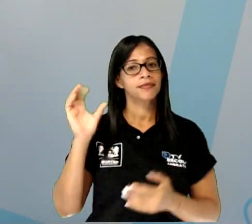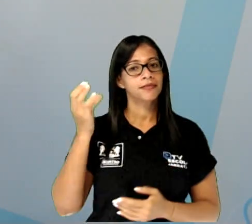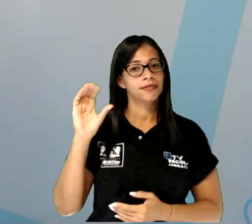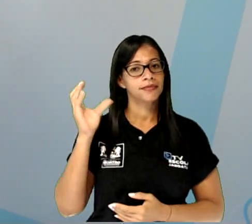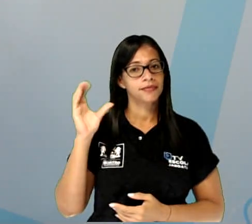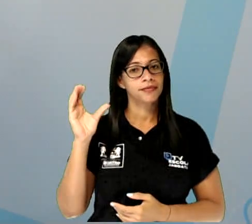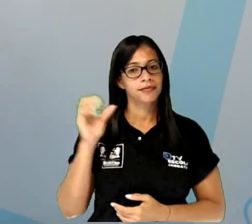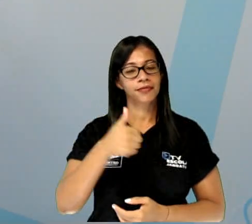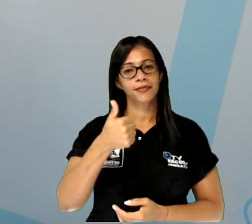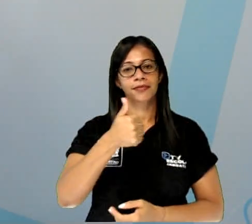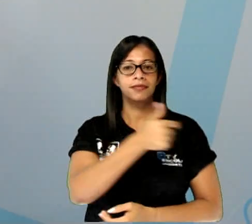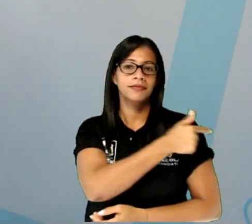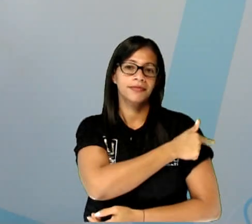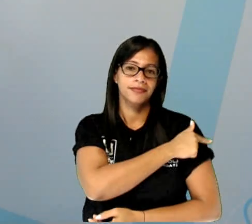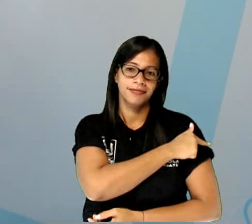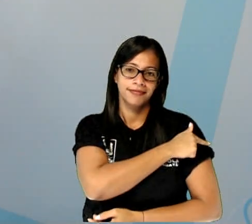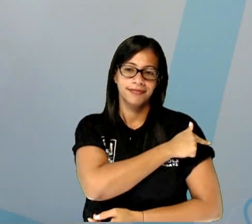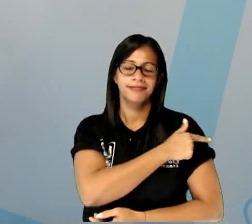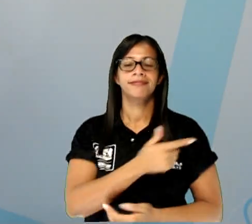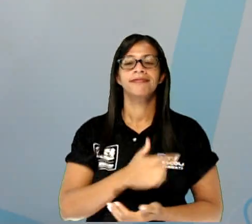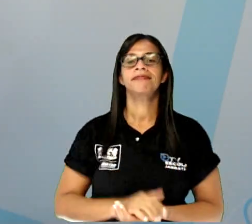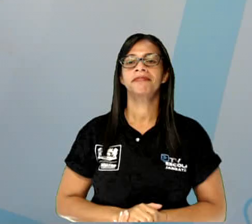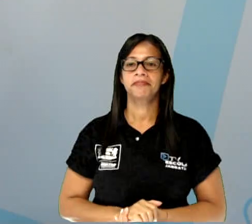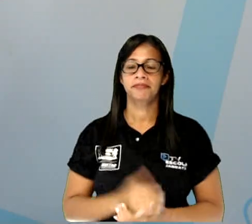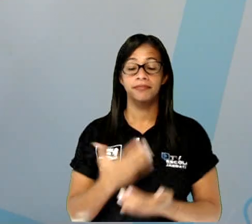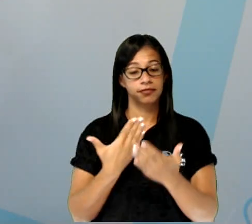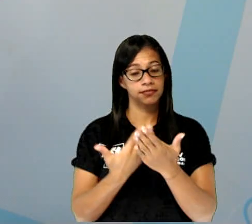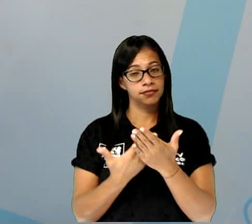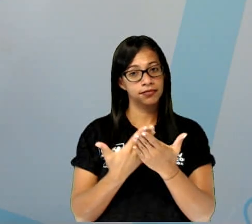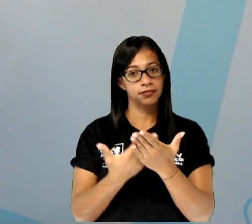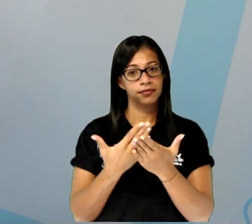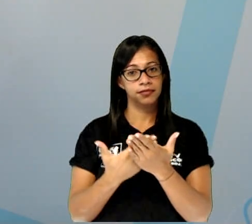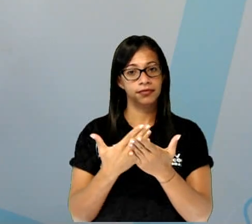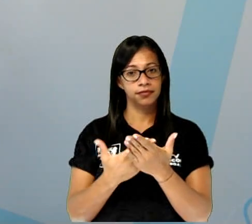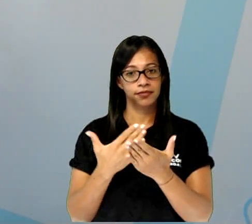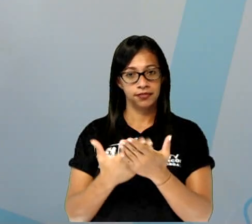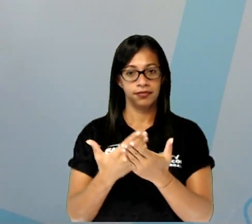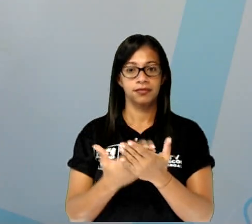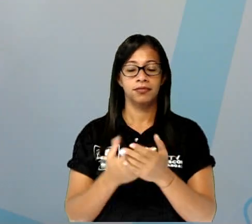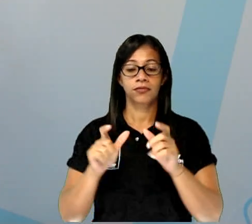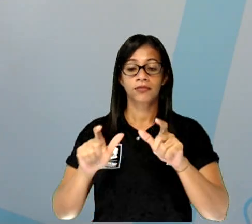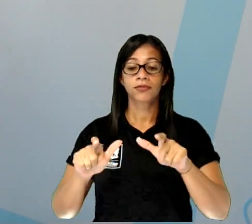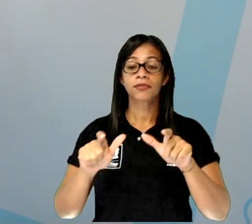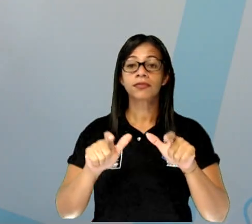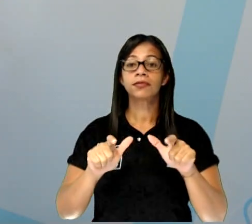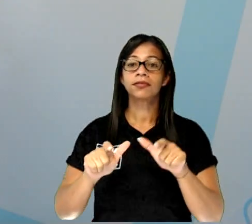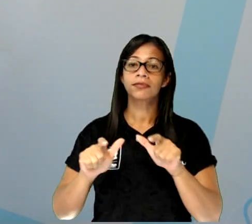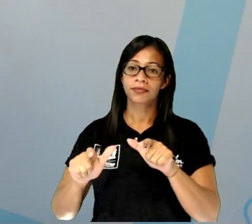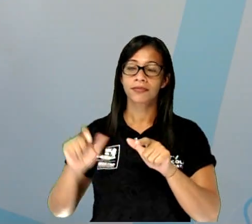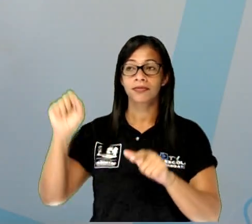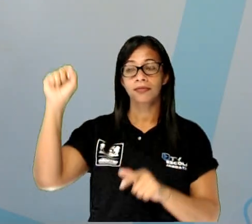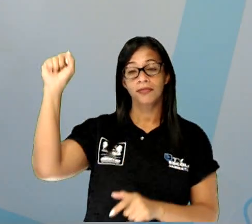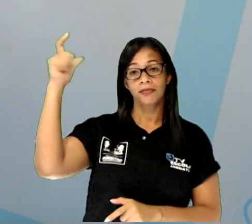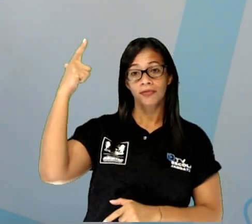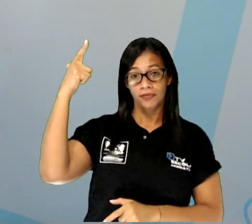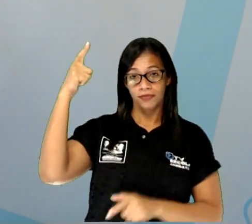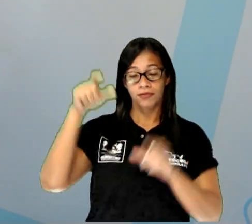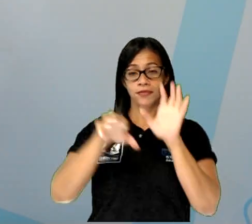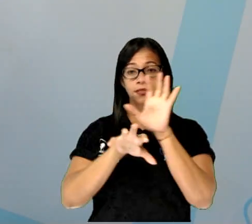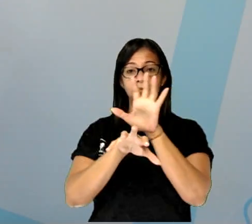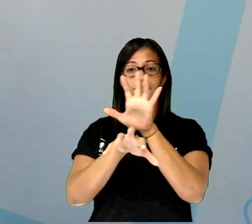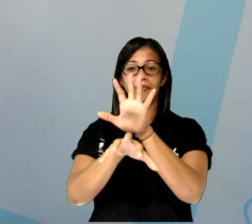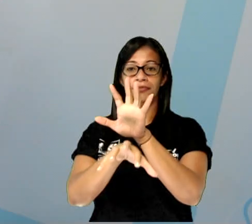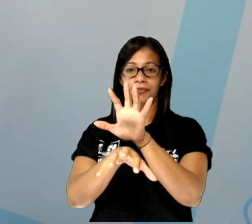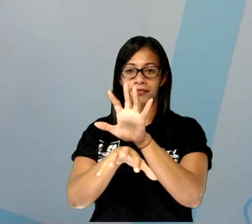do primeiro e segundo ano, nós iremos estudar sobre a posição do Sol e as sombras. Acompanha